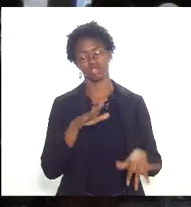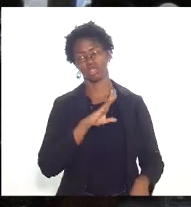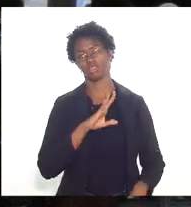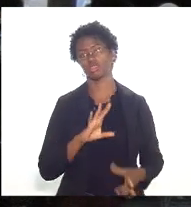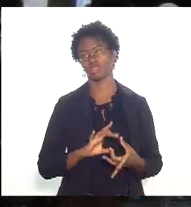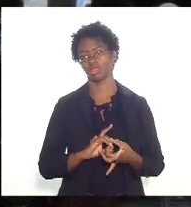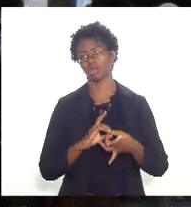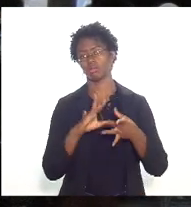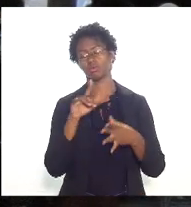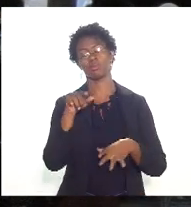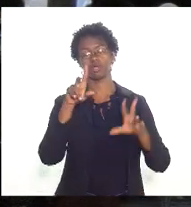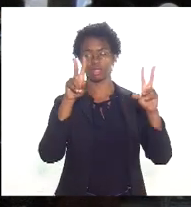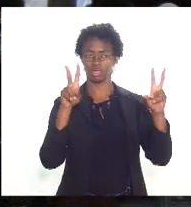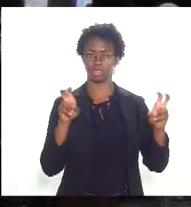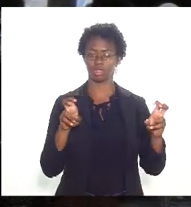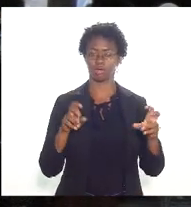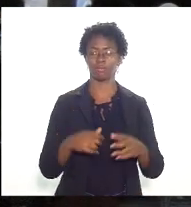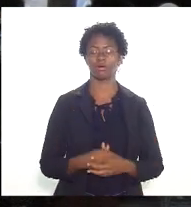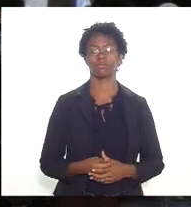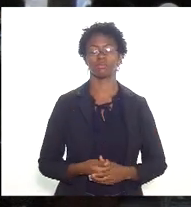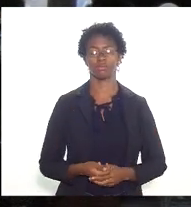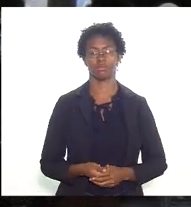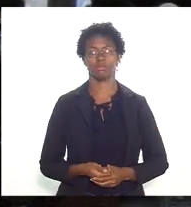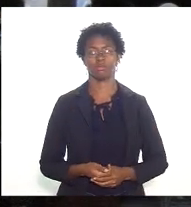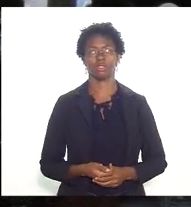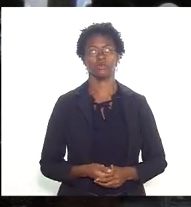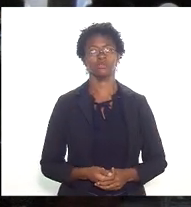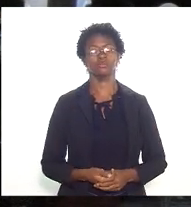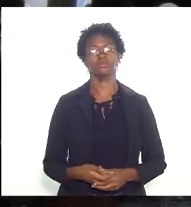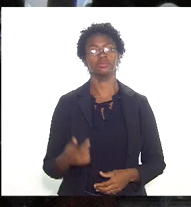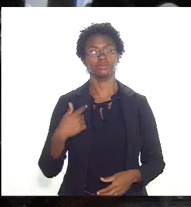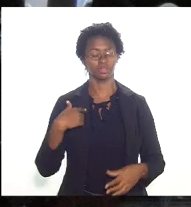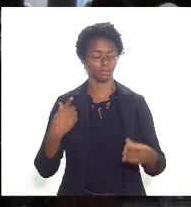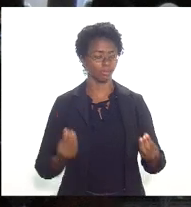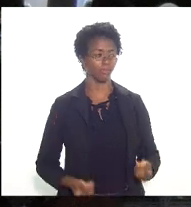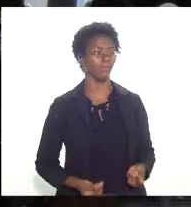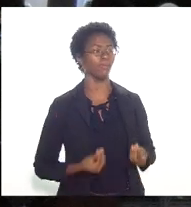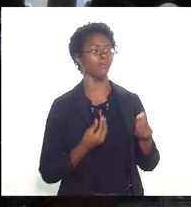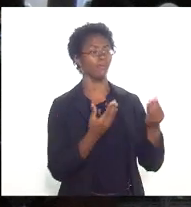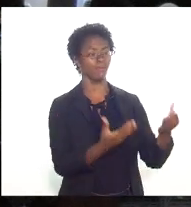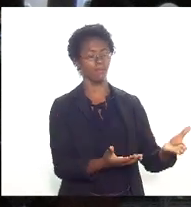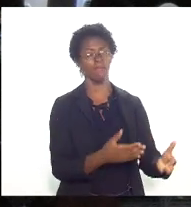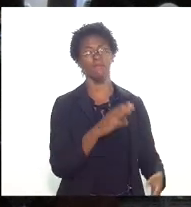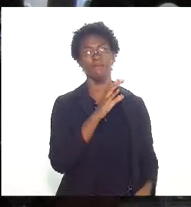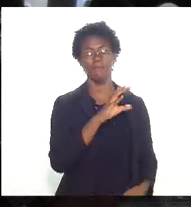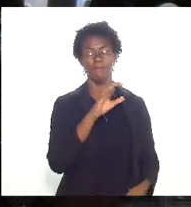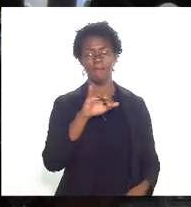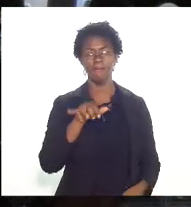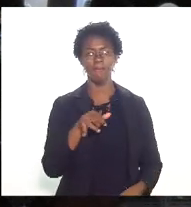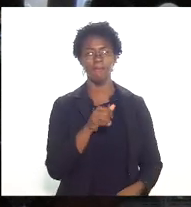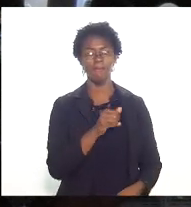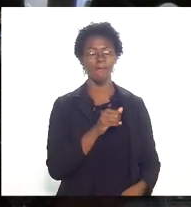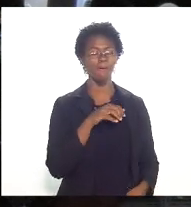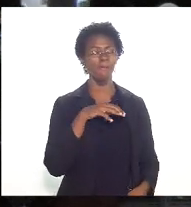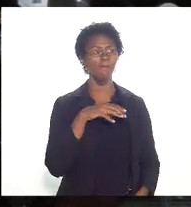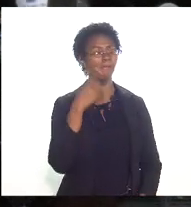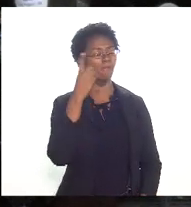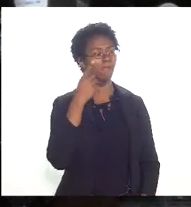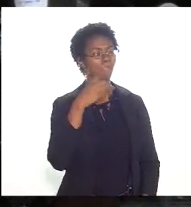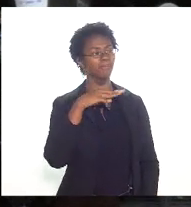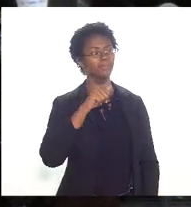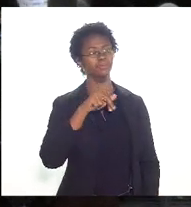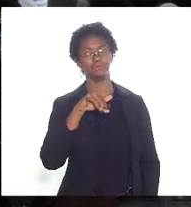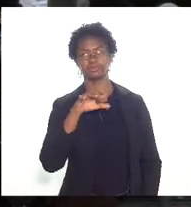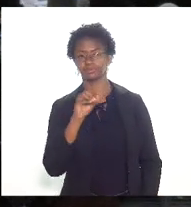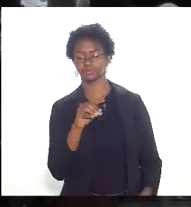esse tema eu vou dar um encaminhamento de remeter a ccj deputado Márcio pelas TJ e vossa excelência